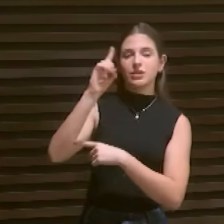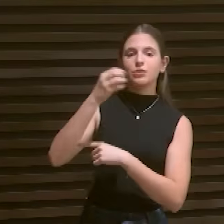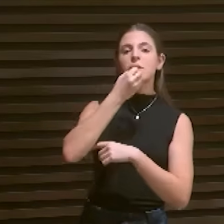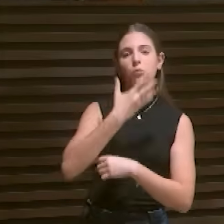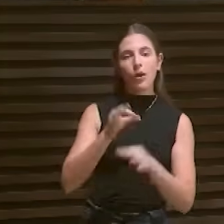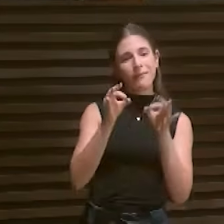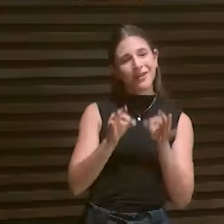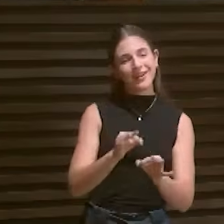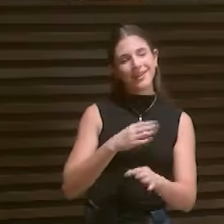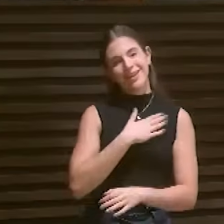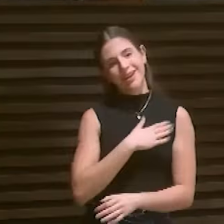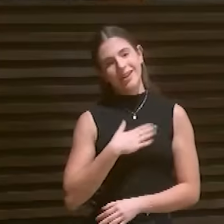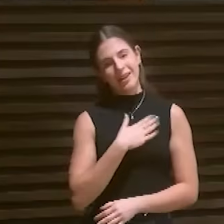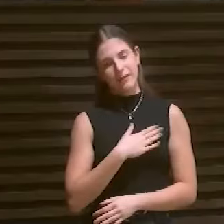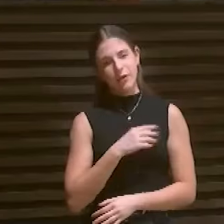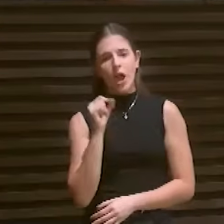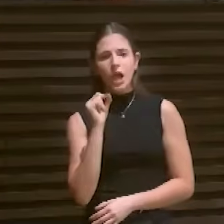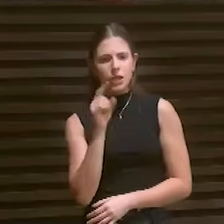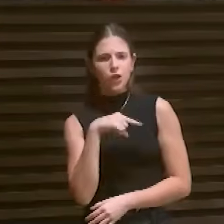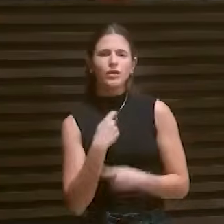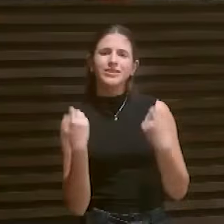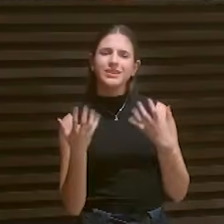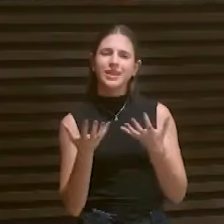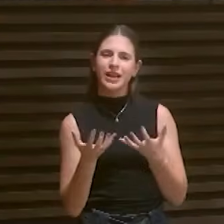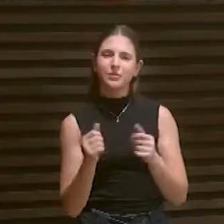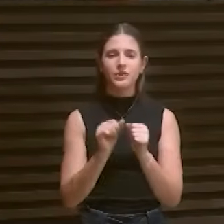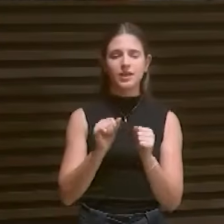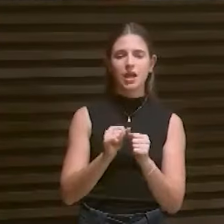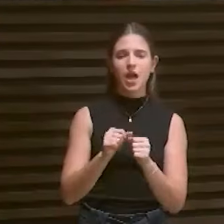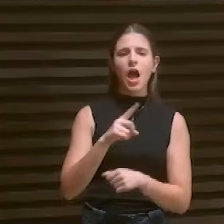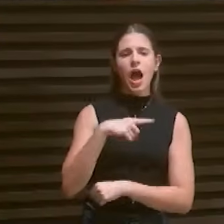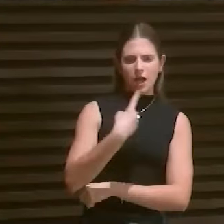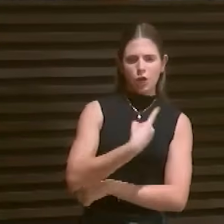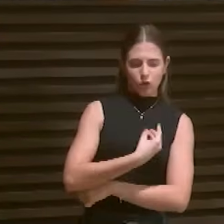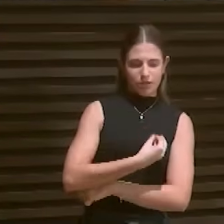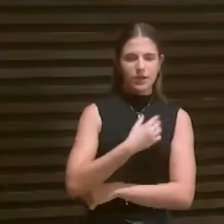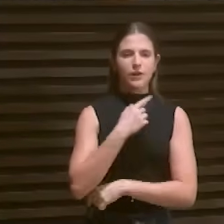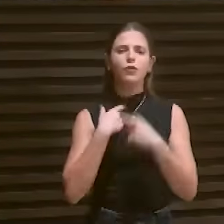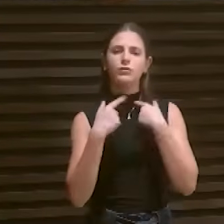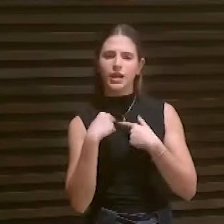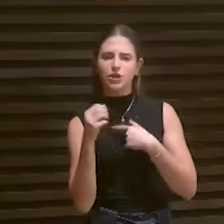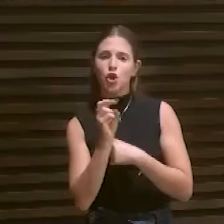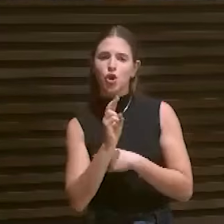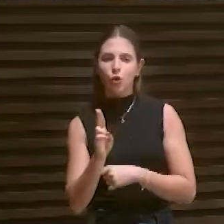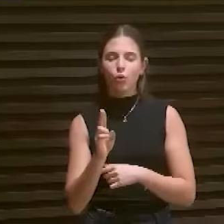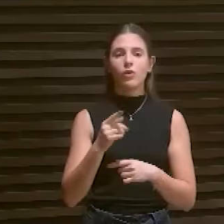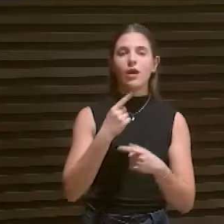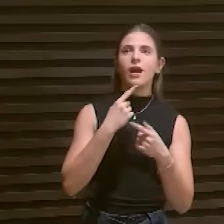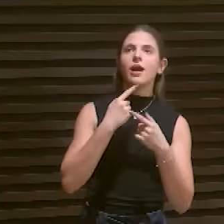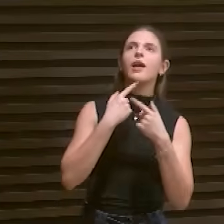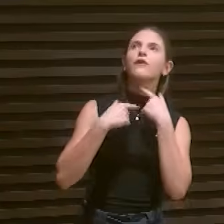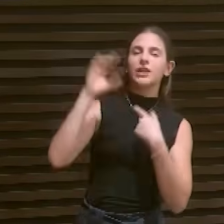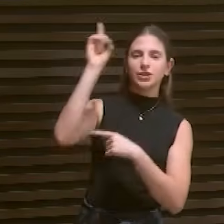nós queremos fazer? A vontade de Deus, ou a nossa própria vontade, ou a vontade do mundo?